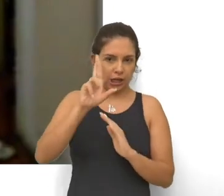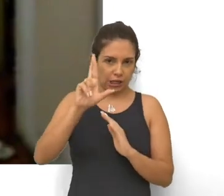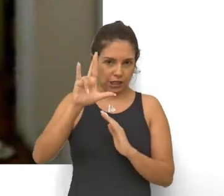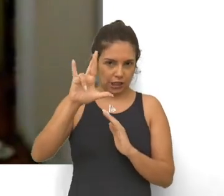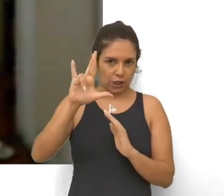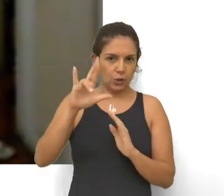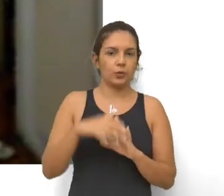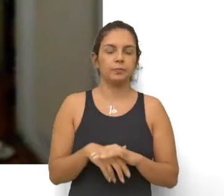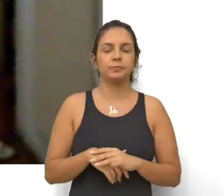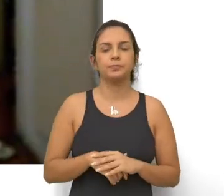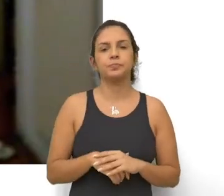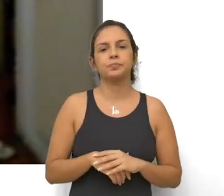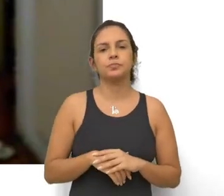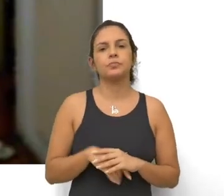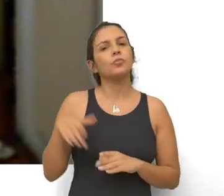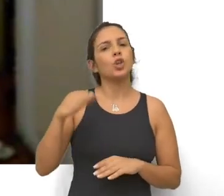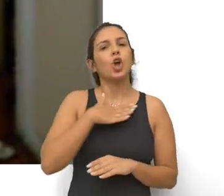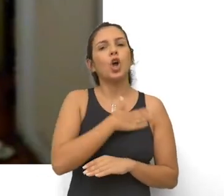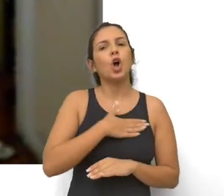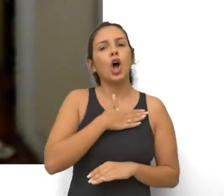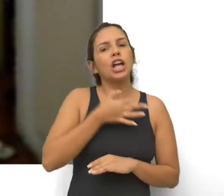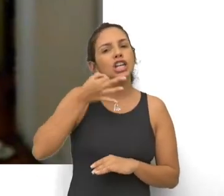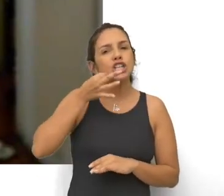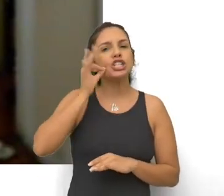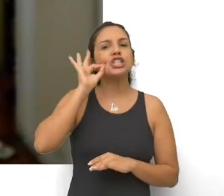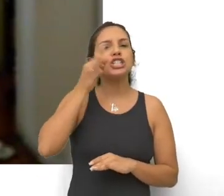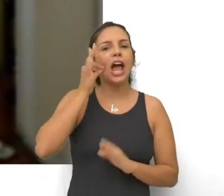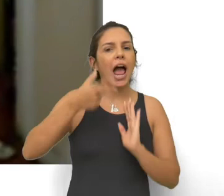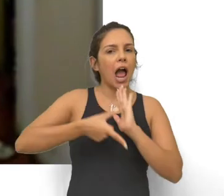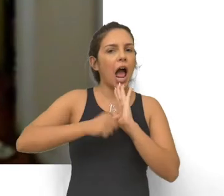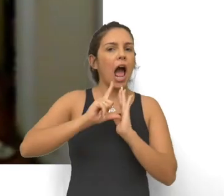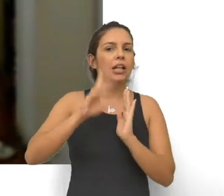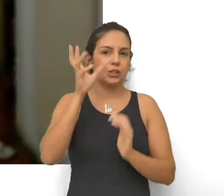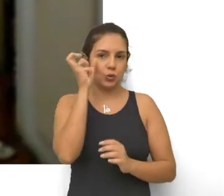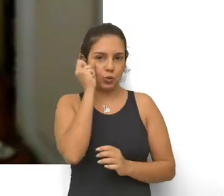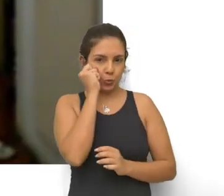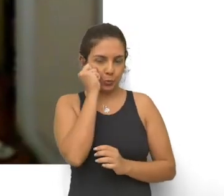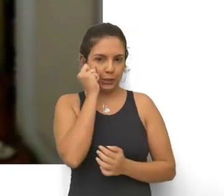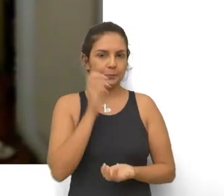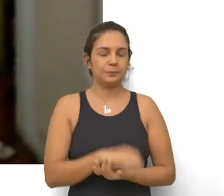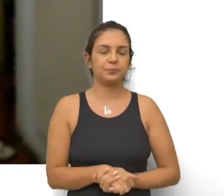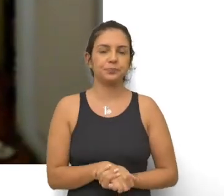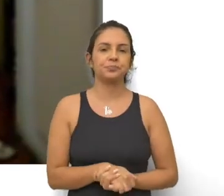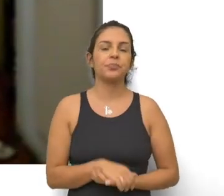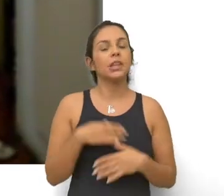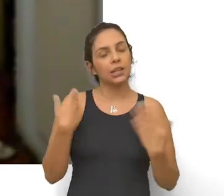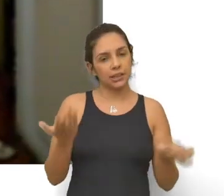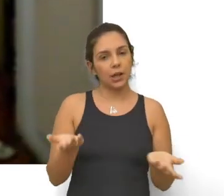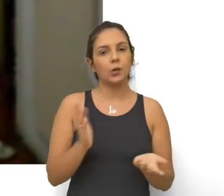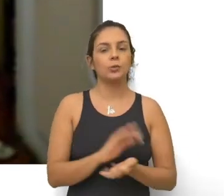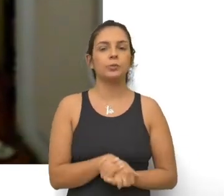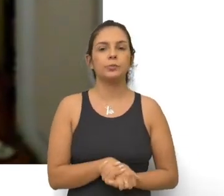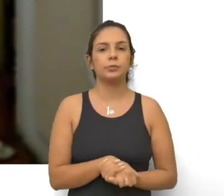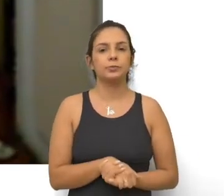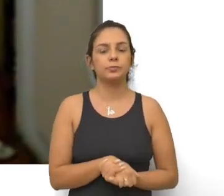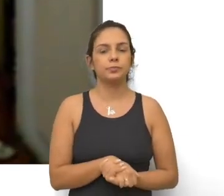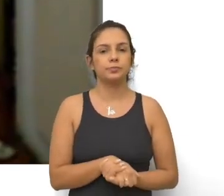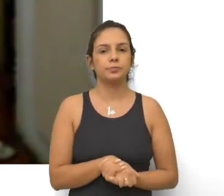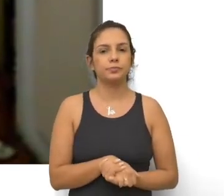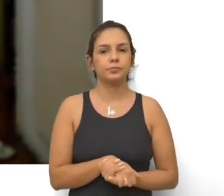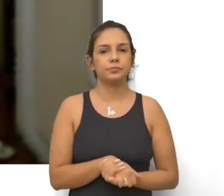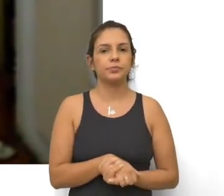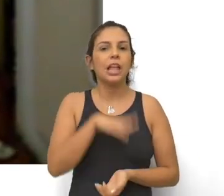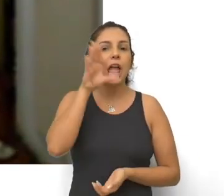sei lá onde, em Ipanema, e que gostam de tomar um chá antes de dormir. Não é? Então,